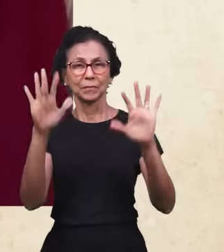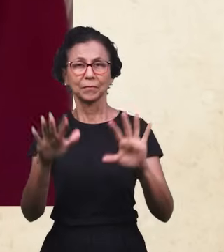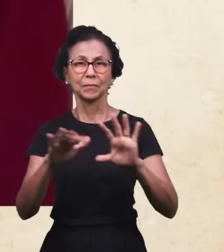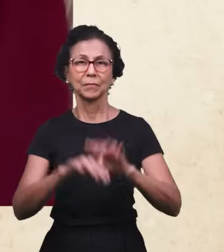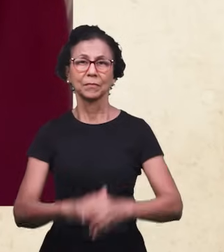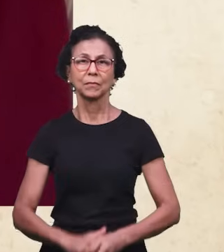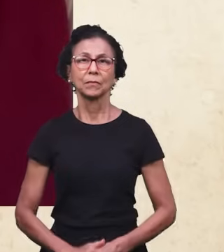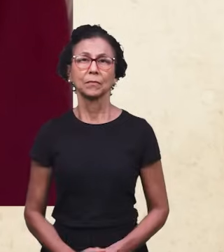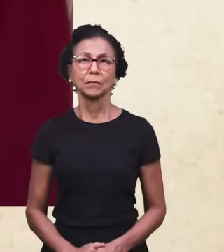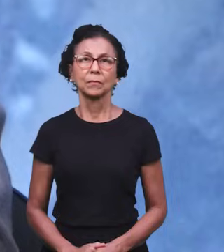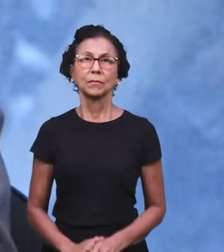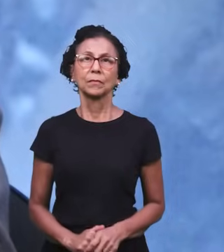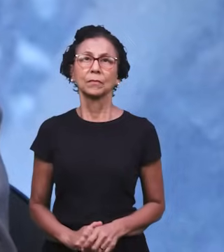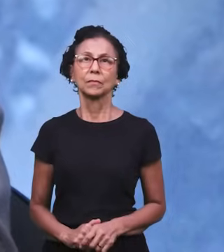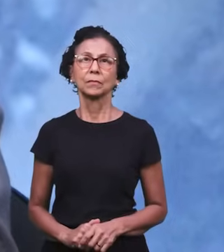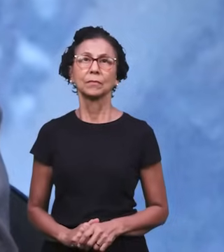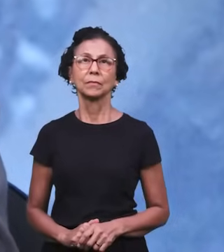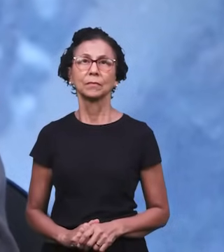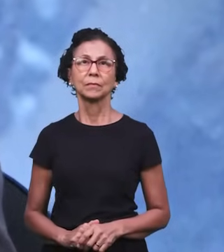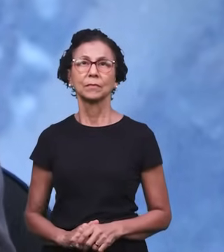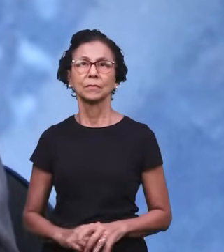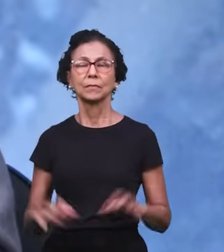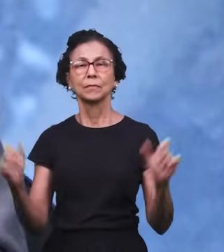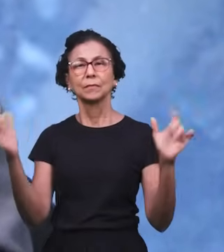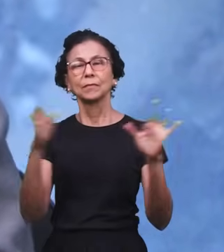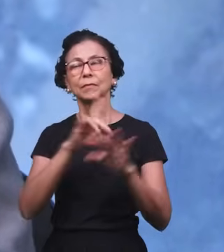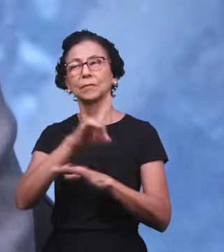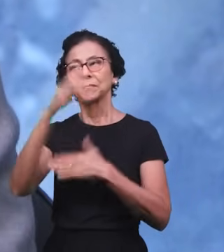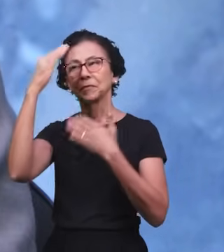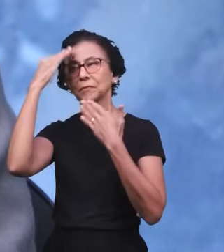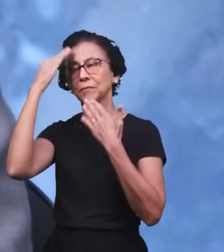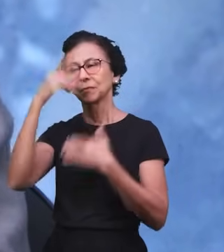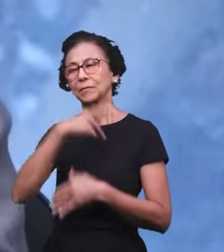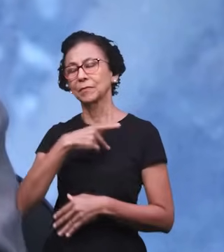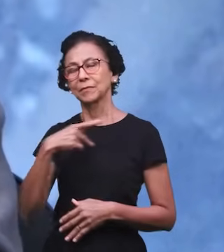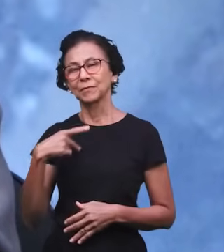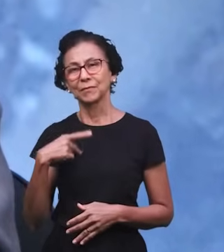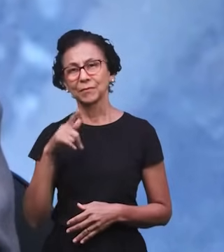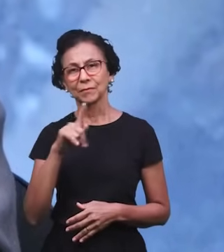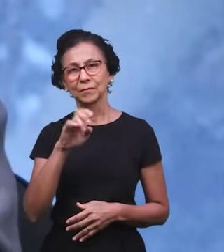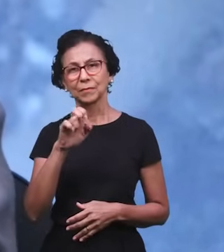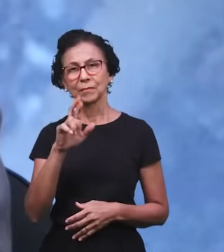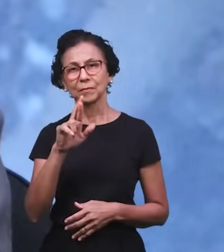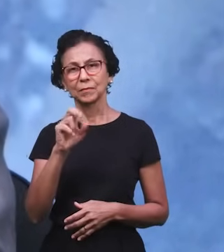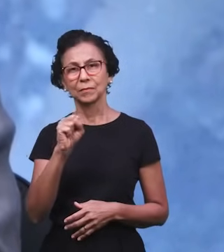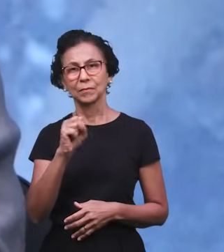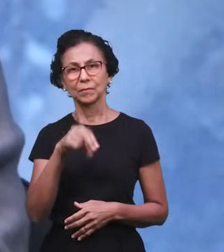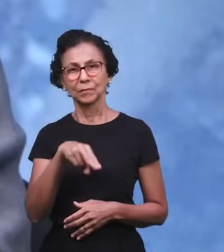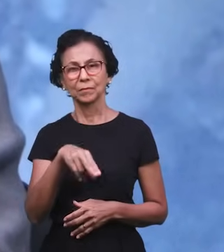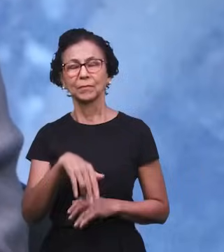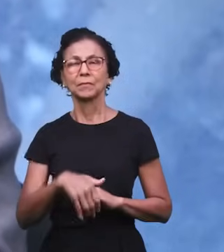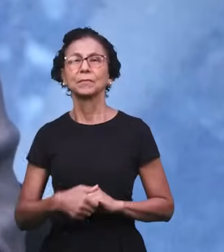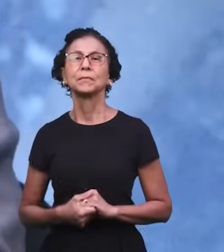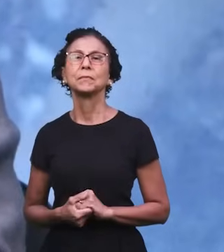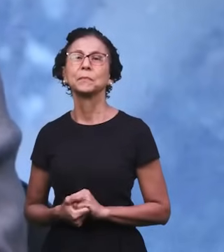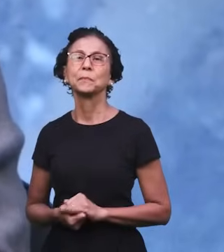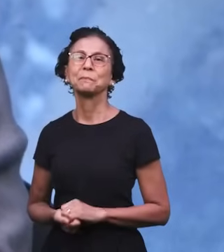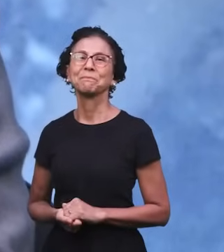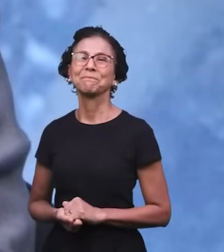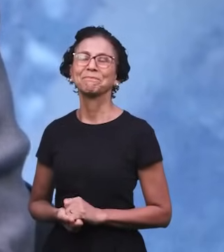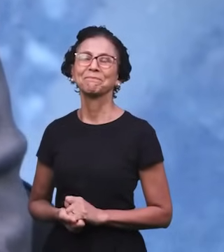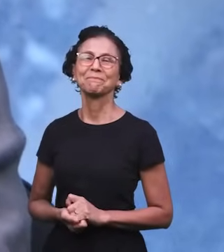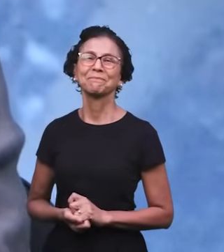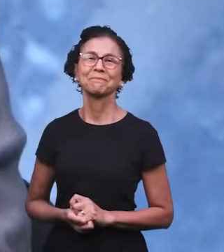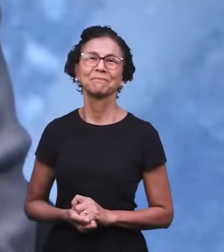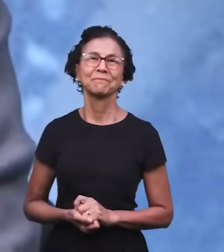Deus abençoe a cada um. Glória a Deus, louvado seja o nome do Senhor. Obrigado ao pastor Gerson Belucci, que mandou a sua mensagem. Pastor Gerson,